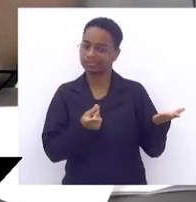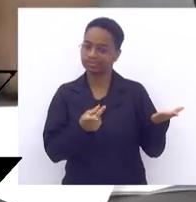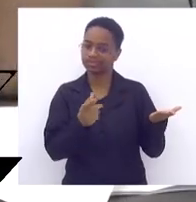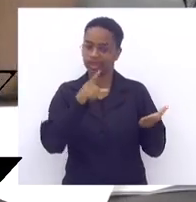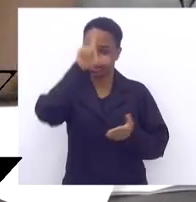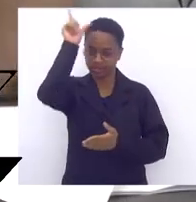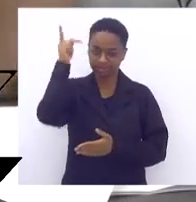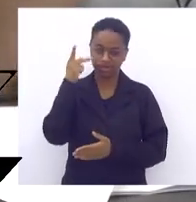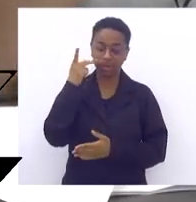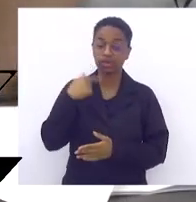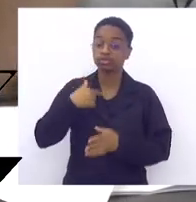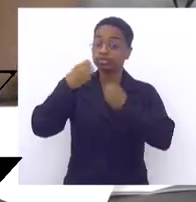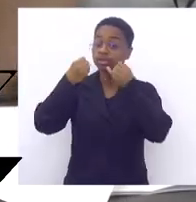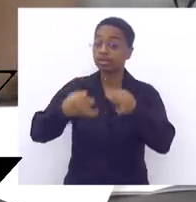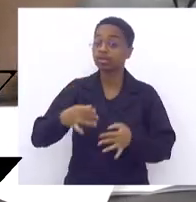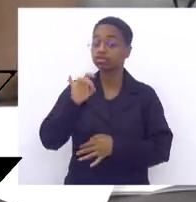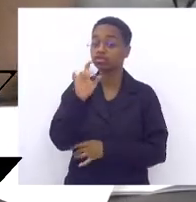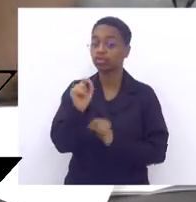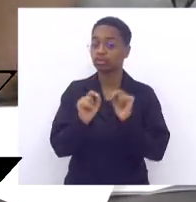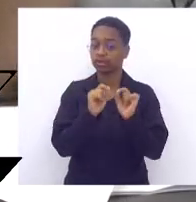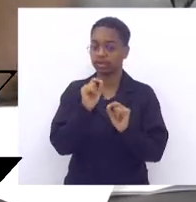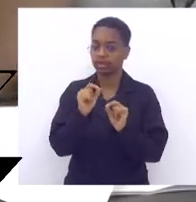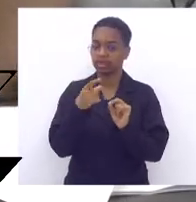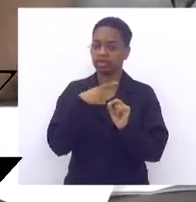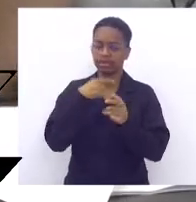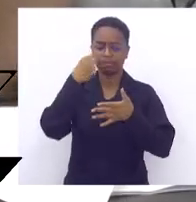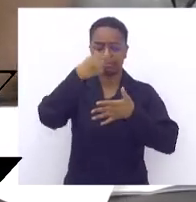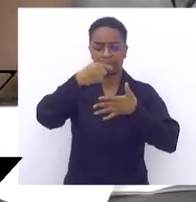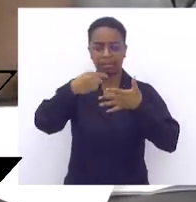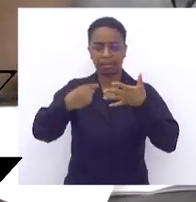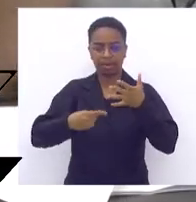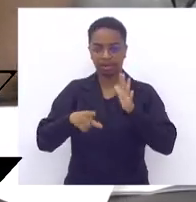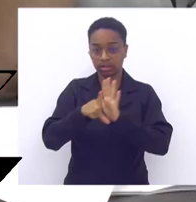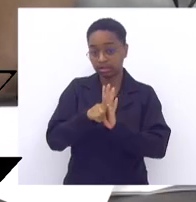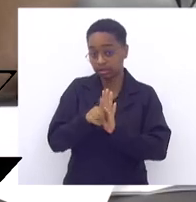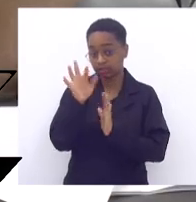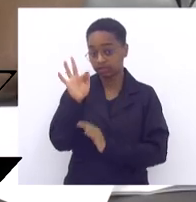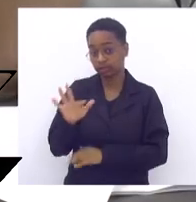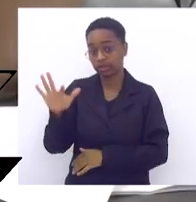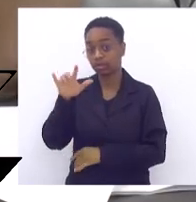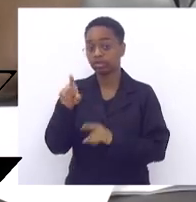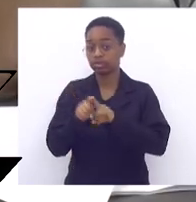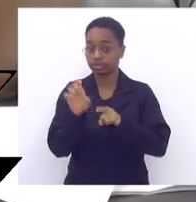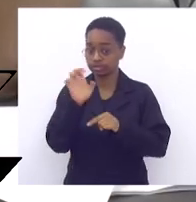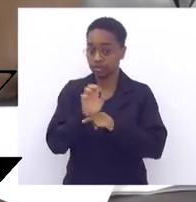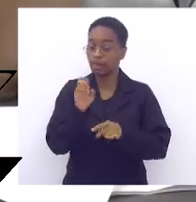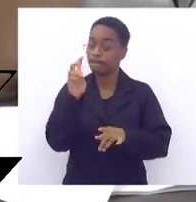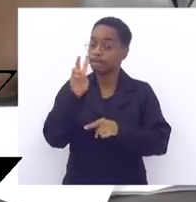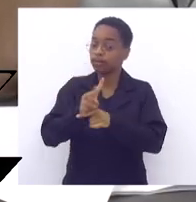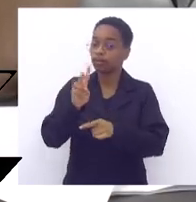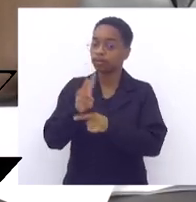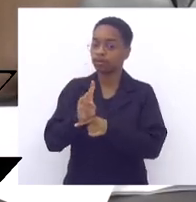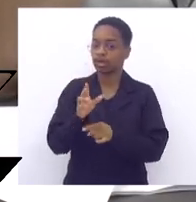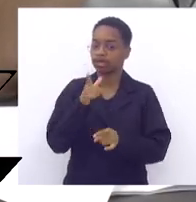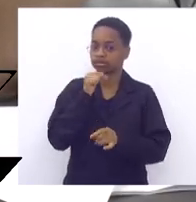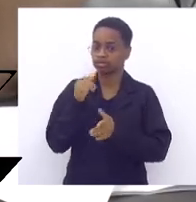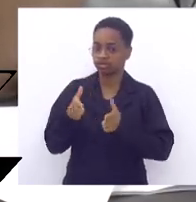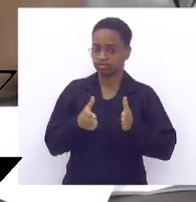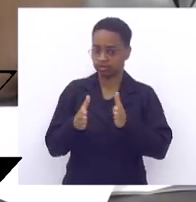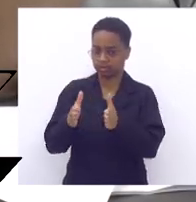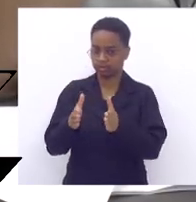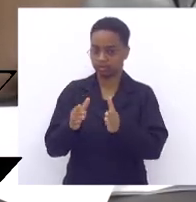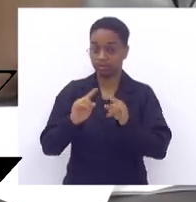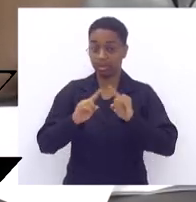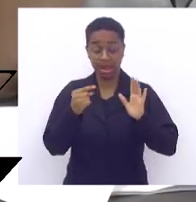apenas esclarecer para o Luiz Paulo o seguinte. Há uma série de leis federais e estaduais que protegem os rios. Essa